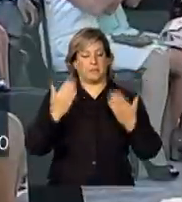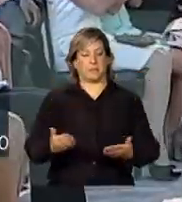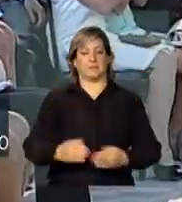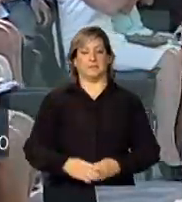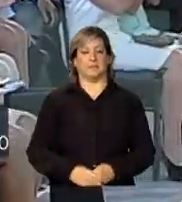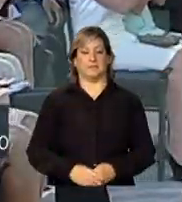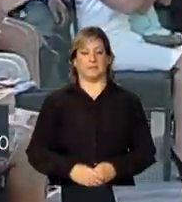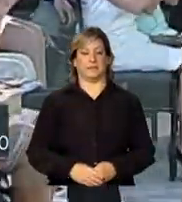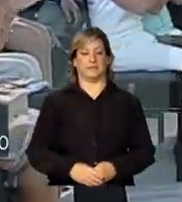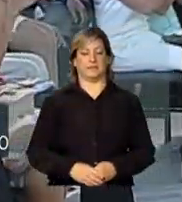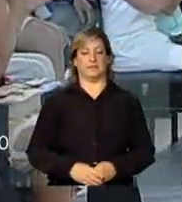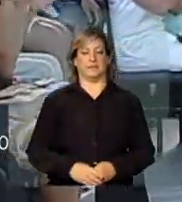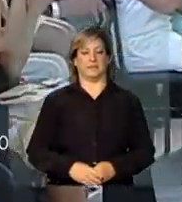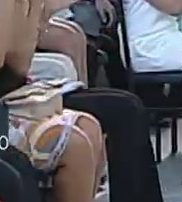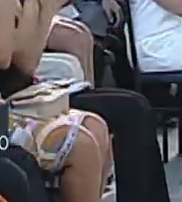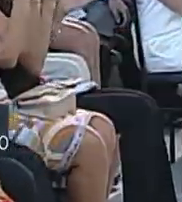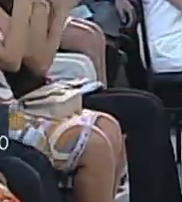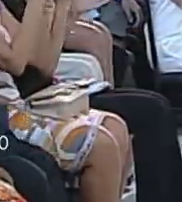a